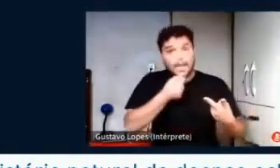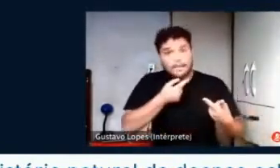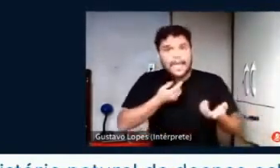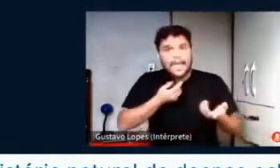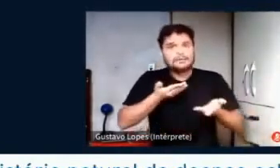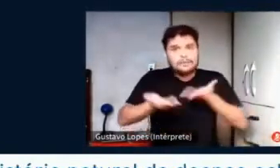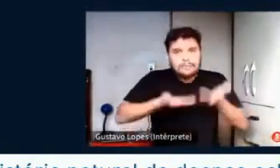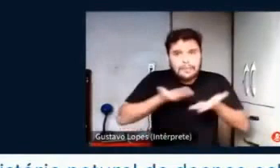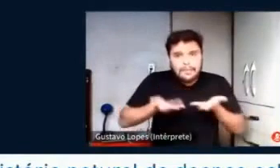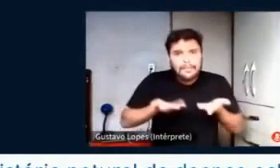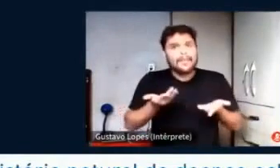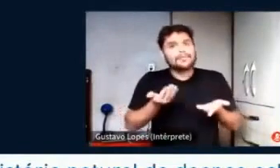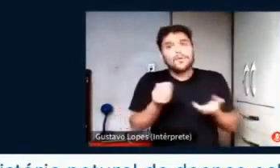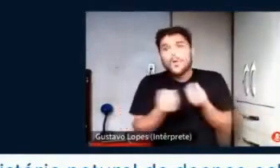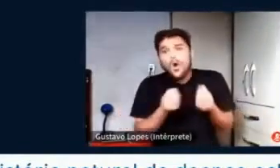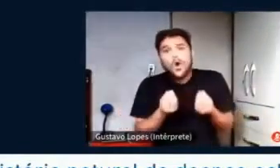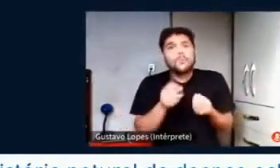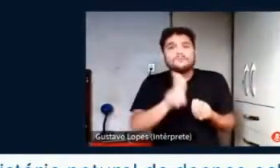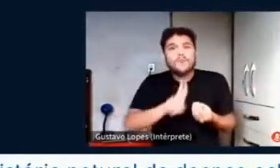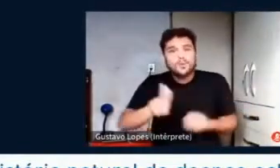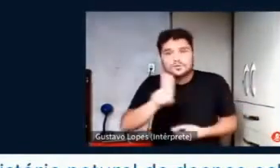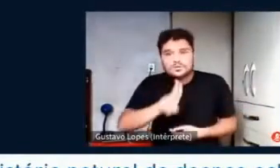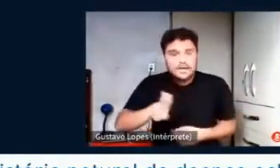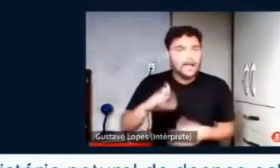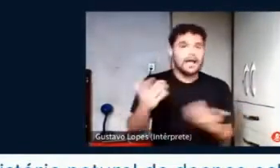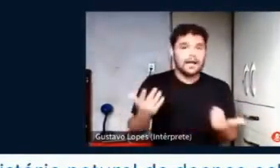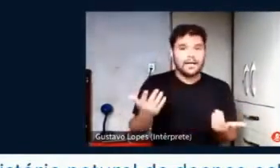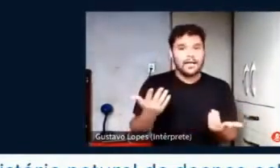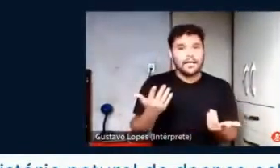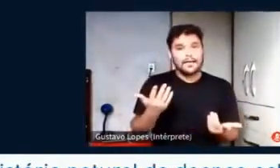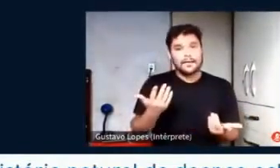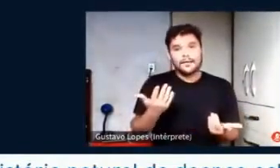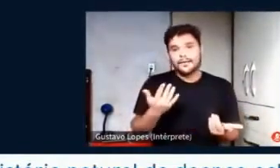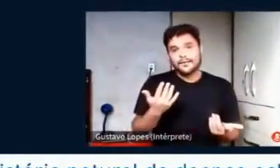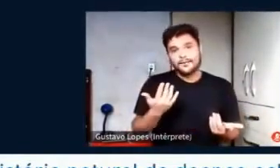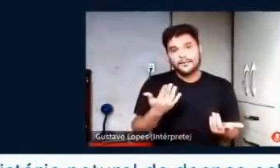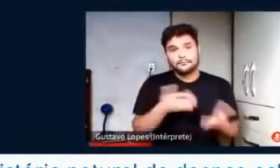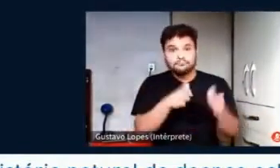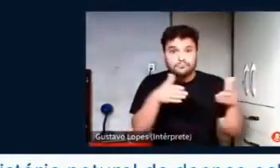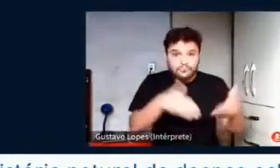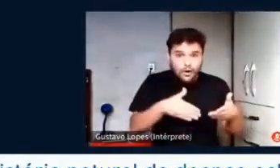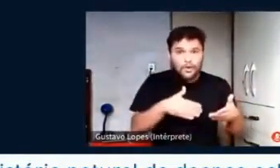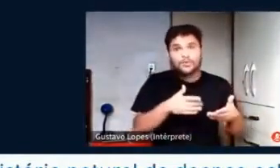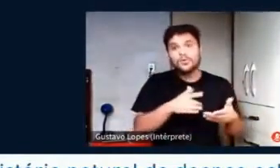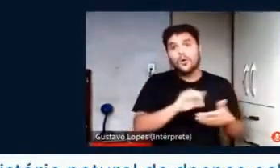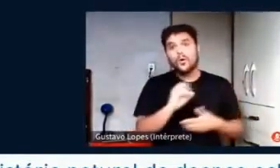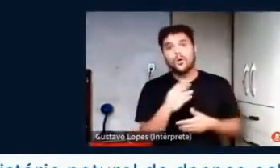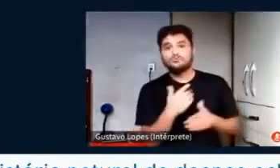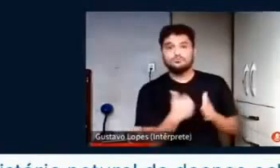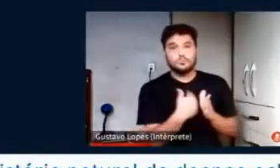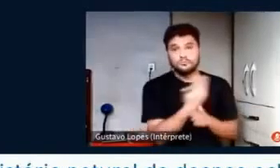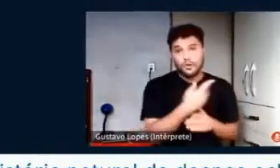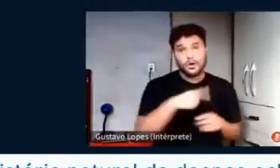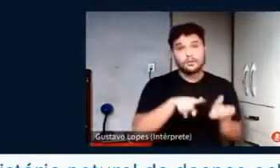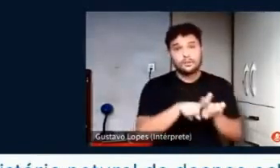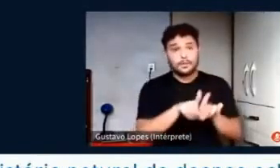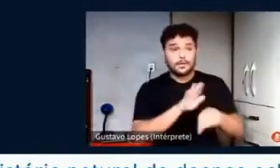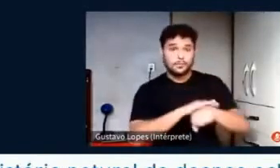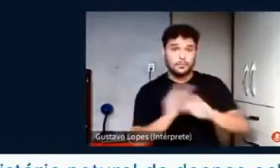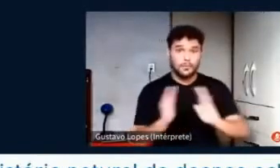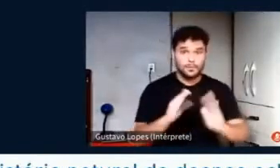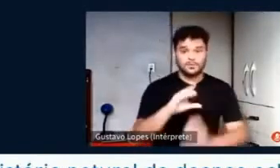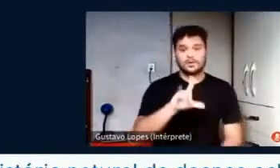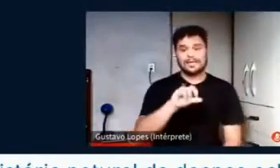eu disponho, tanto para tratamento específico quanto inespecífico, isso se dá na fase clínica. E eu tenho